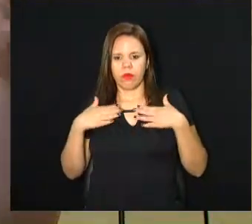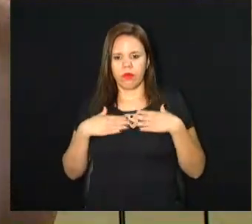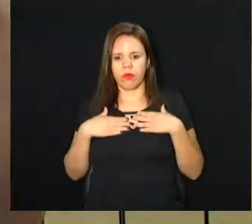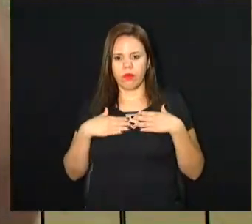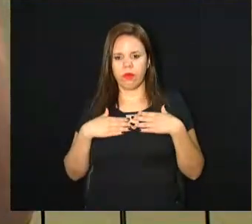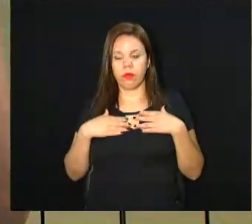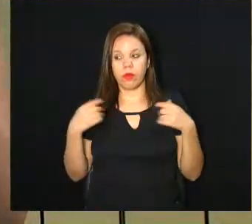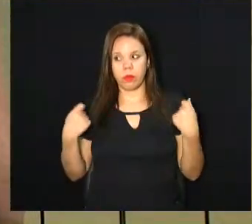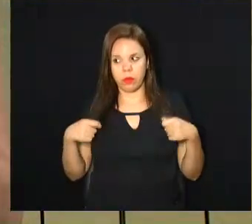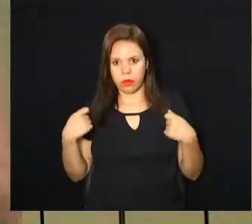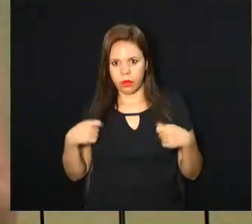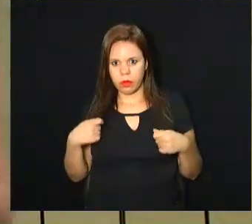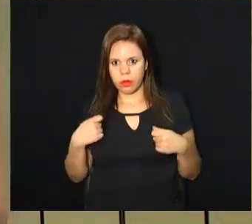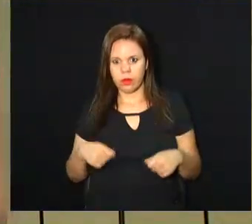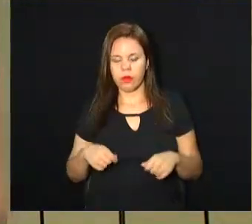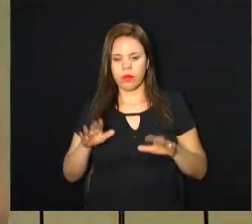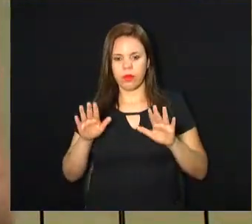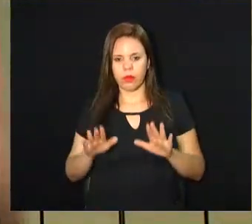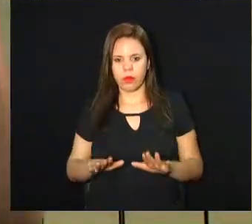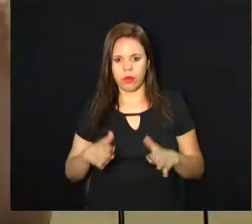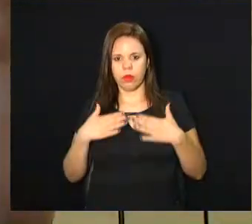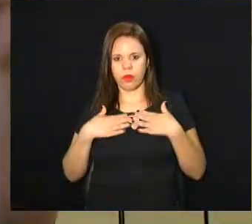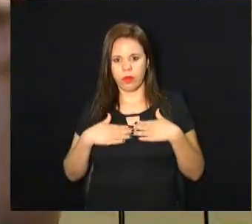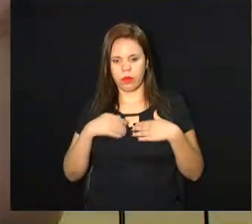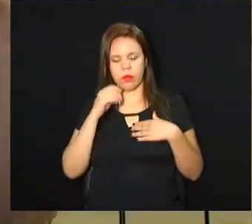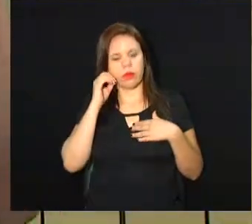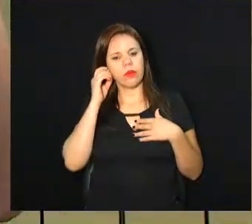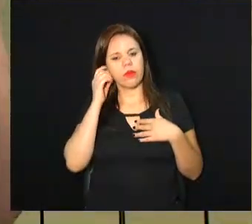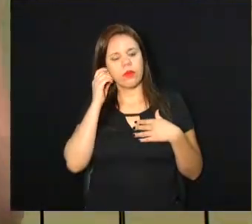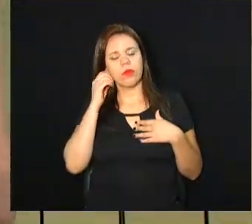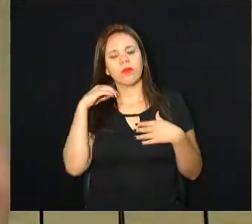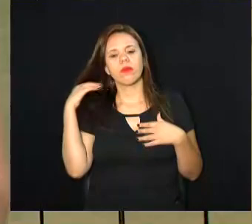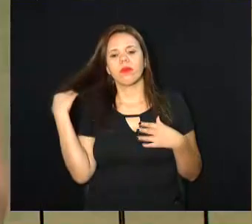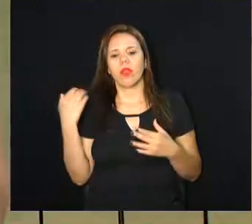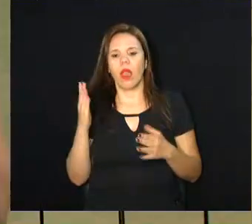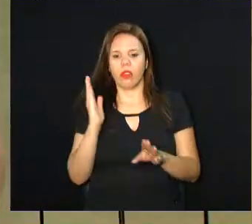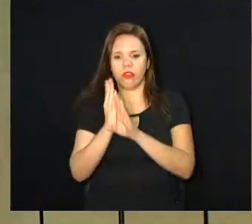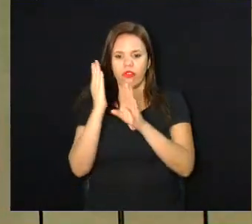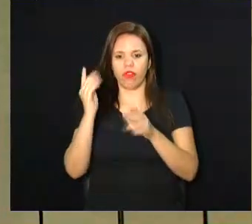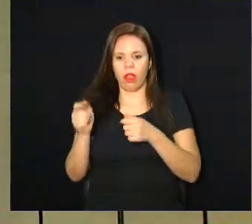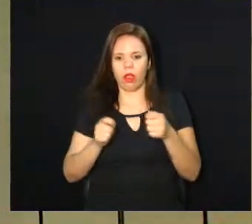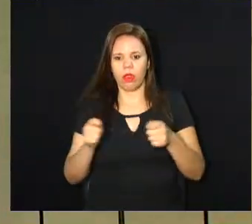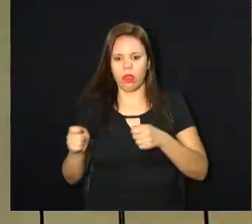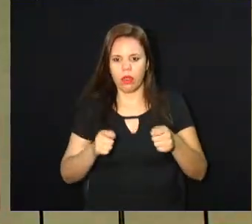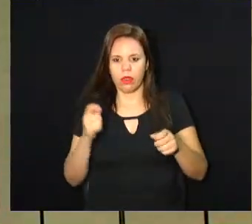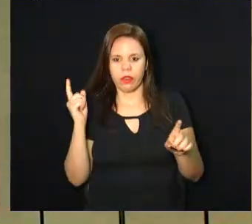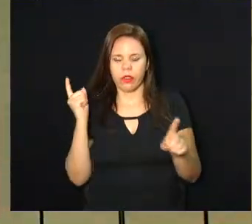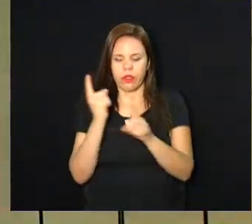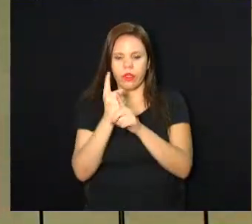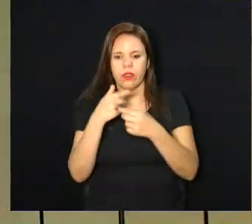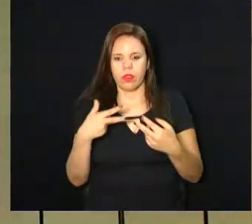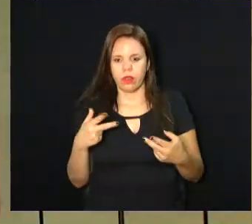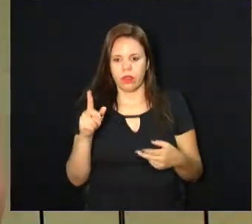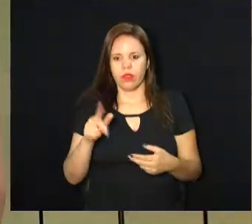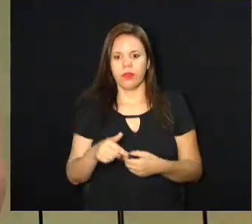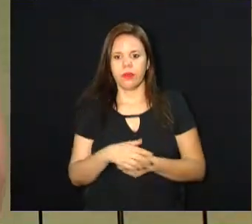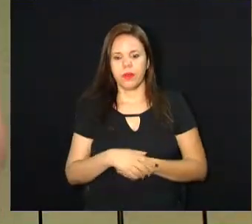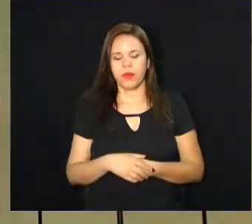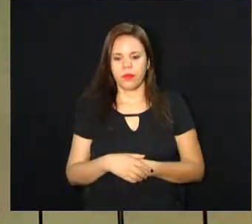eles precisam estar calmos, achar o equilíbrio, encontrar o equilíbrio para